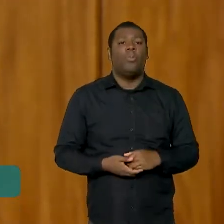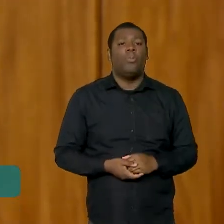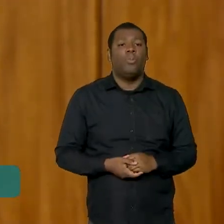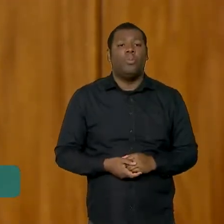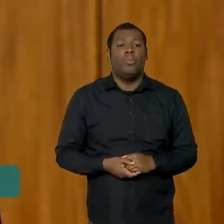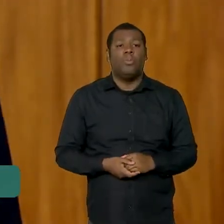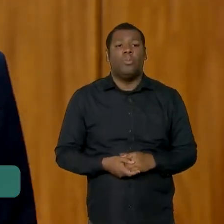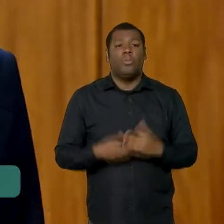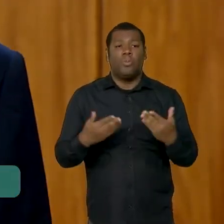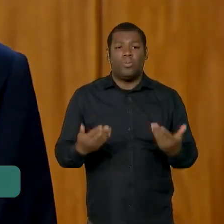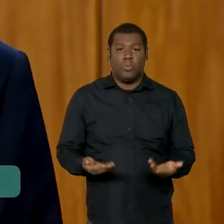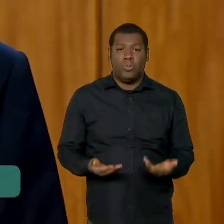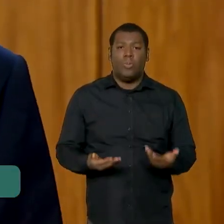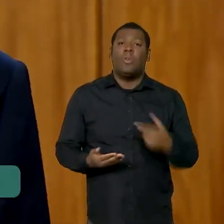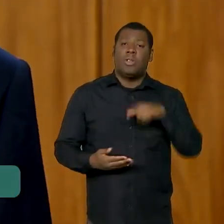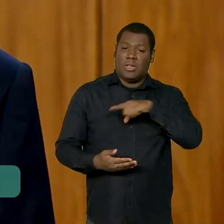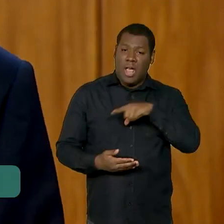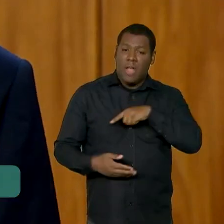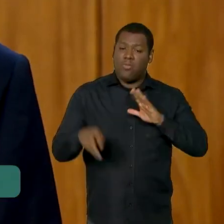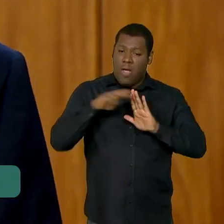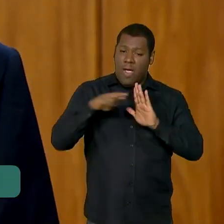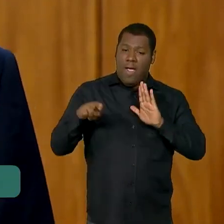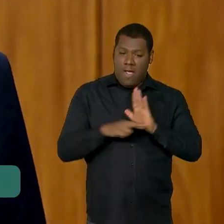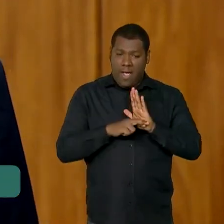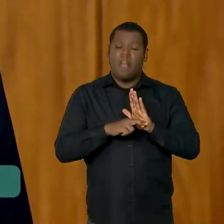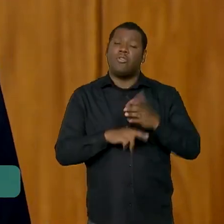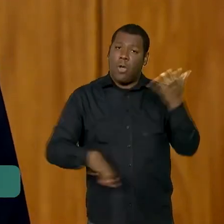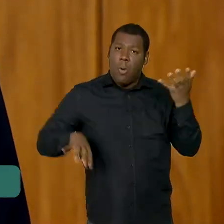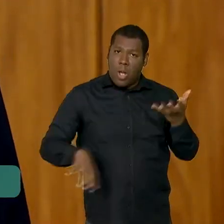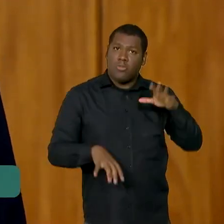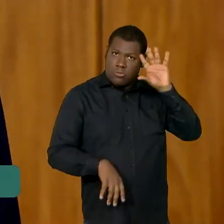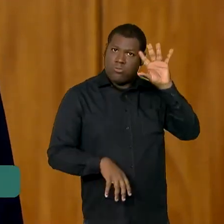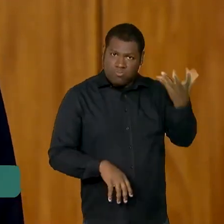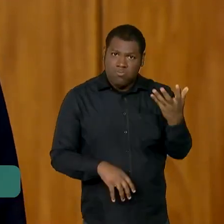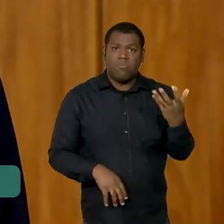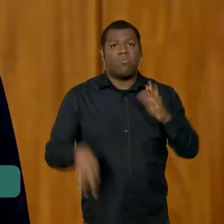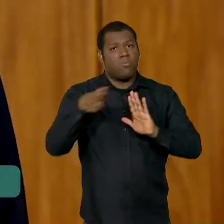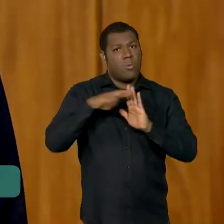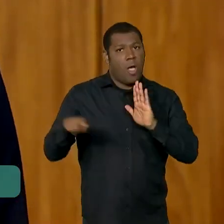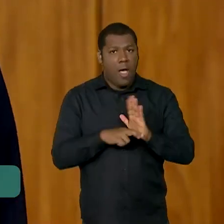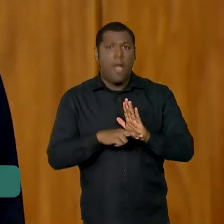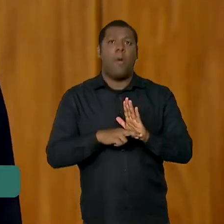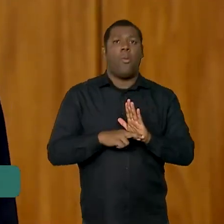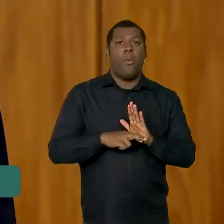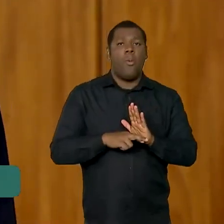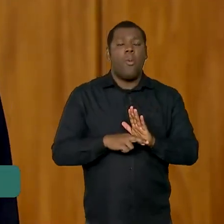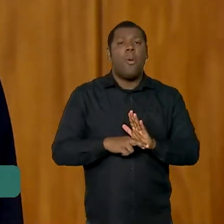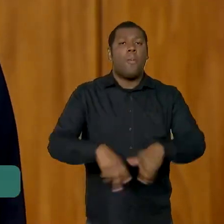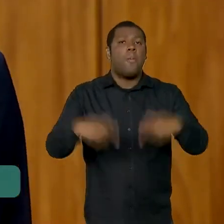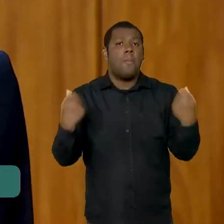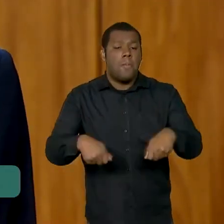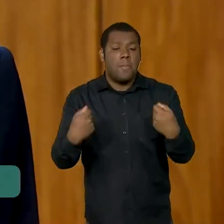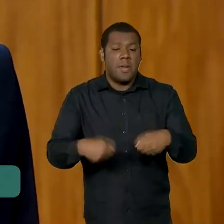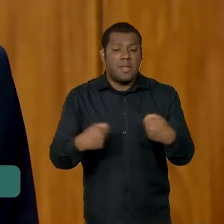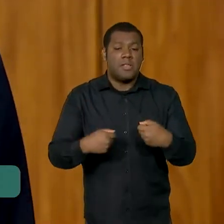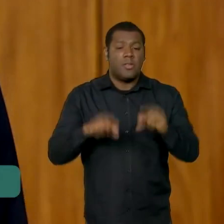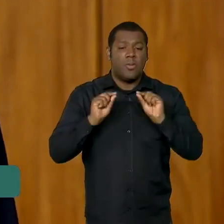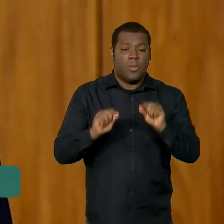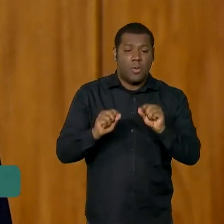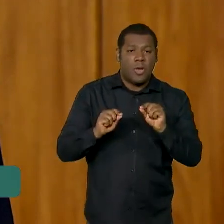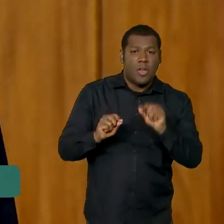outras restrições que foram estabelecidas pelo Congresso Nacional, quais sejam a necessidade de